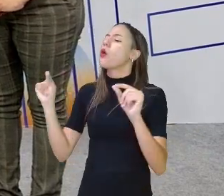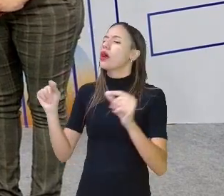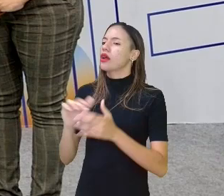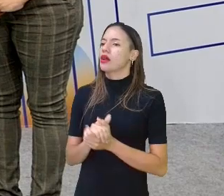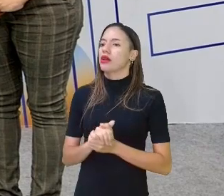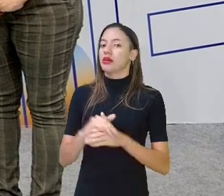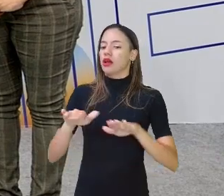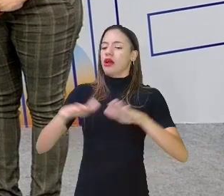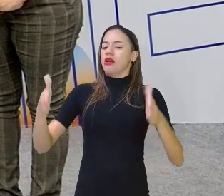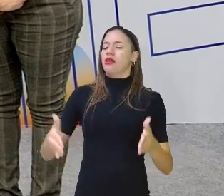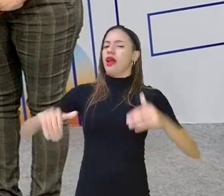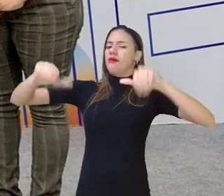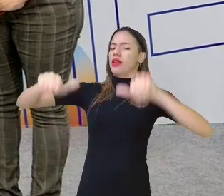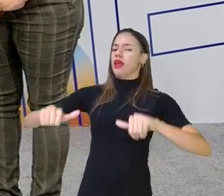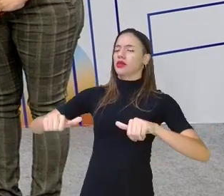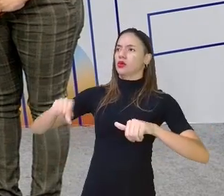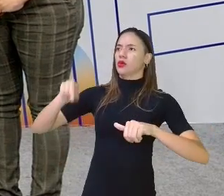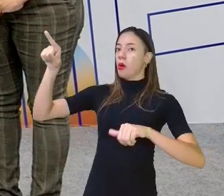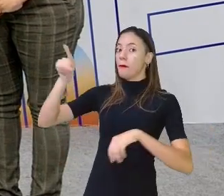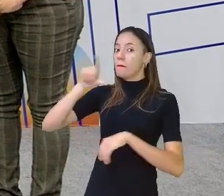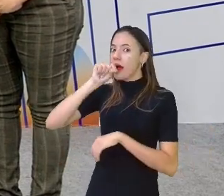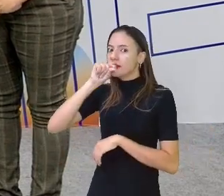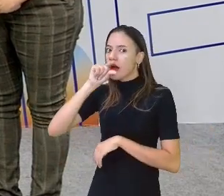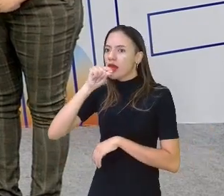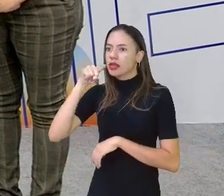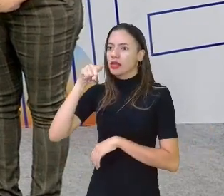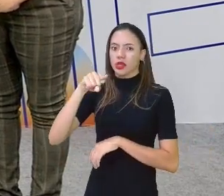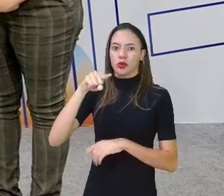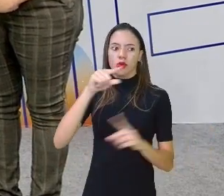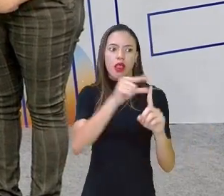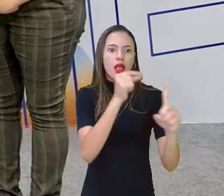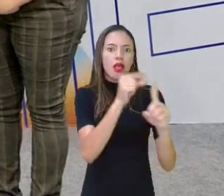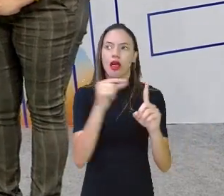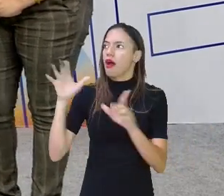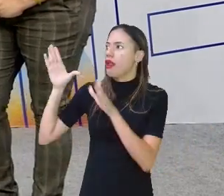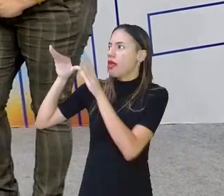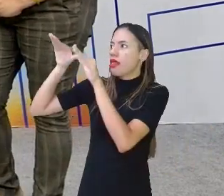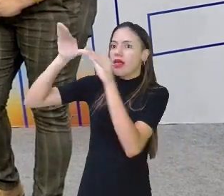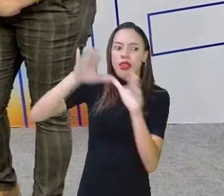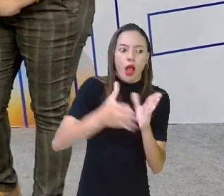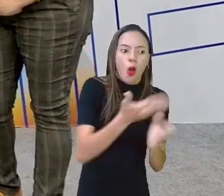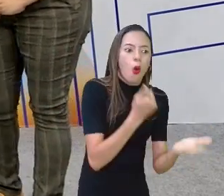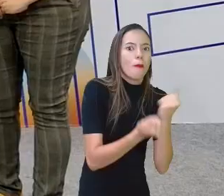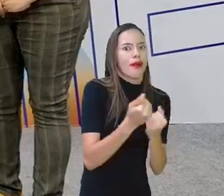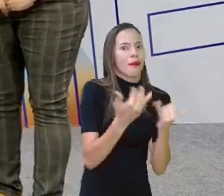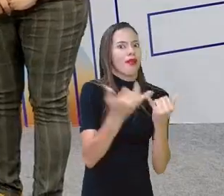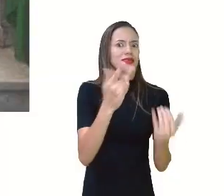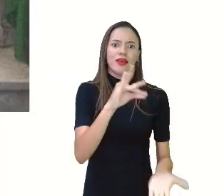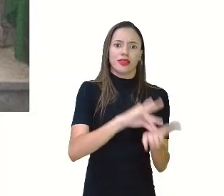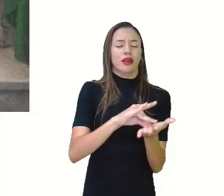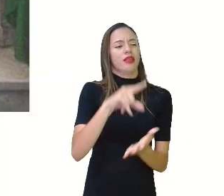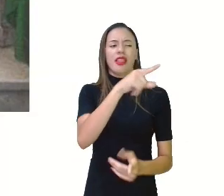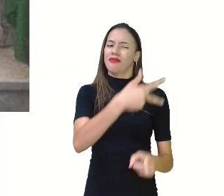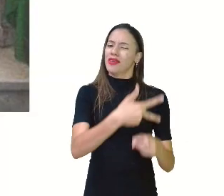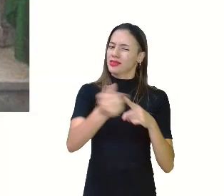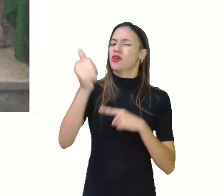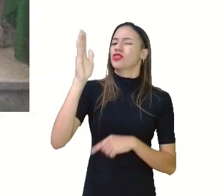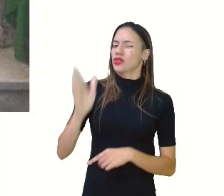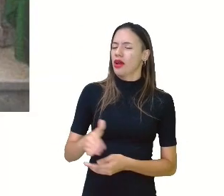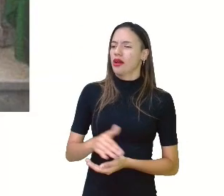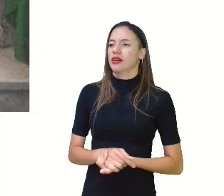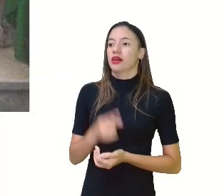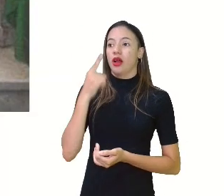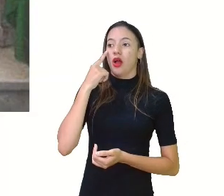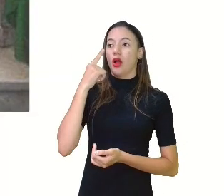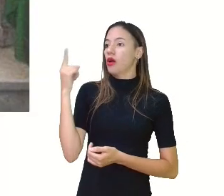júri já estava dizendo, não, passarinho, com essa história de passarinho, ele já ganhou, né? Com certeza. Esse